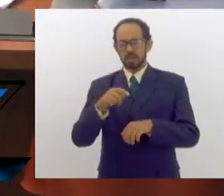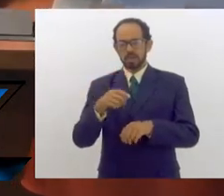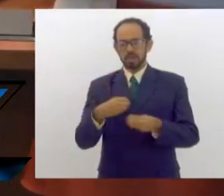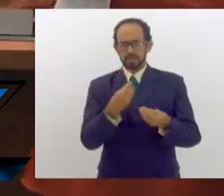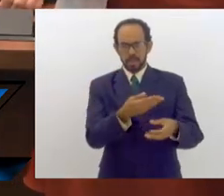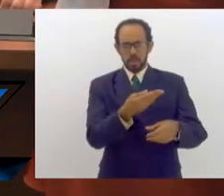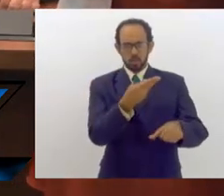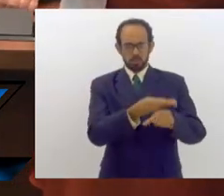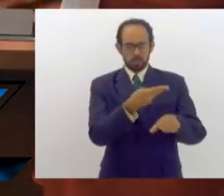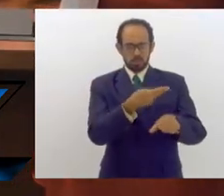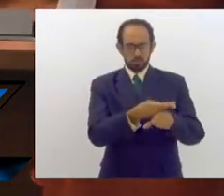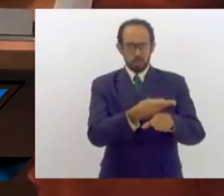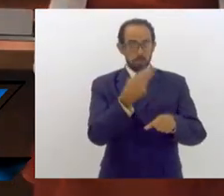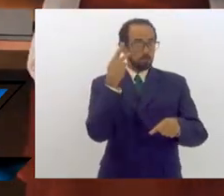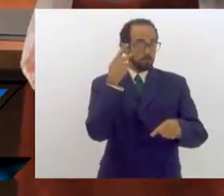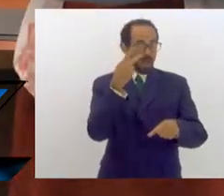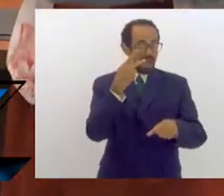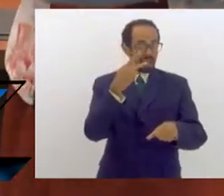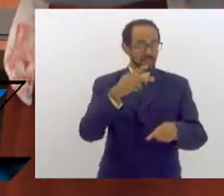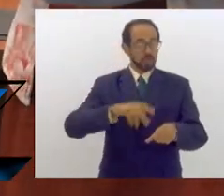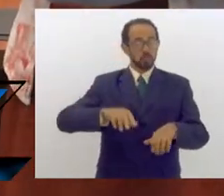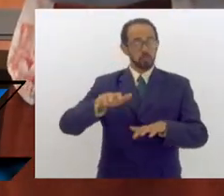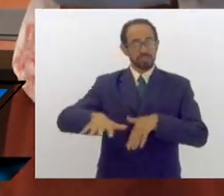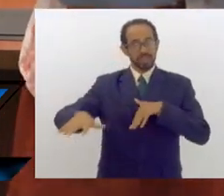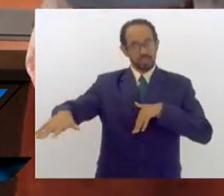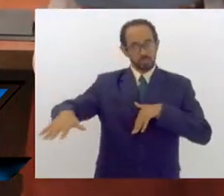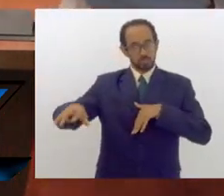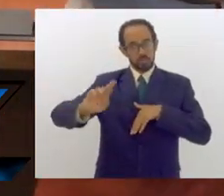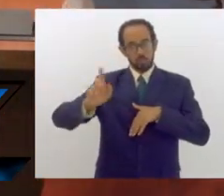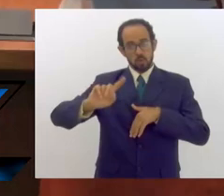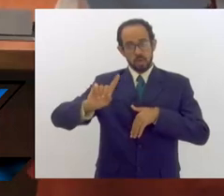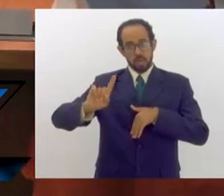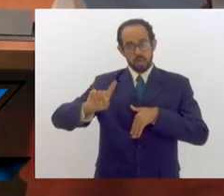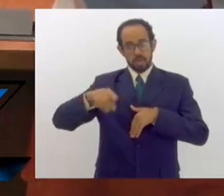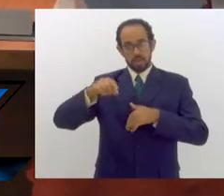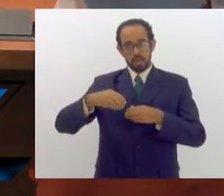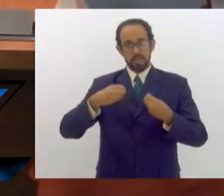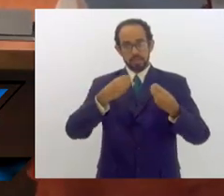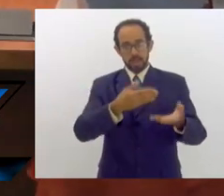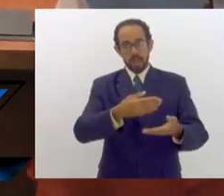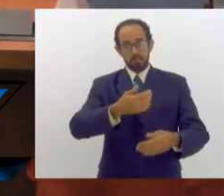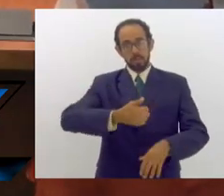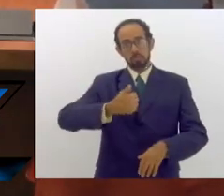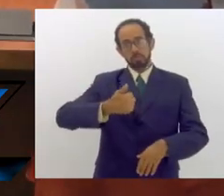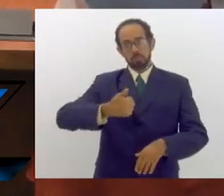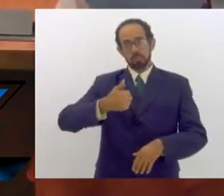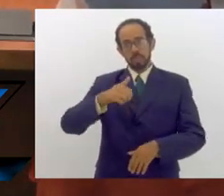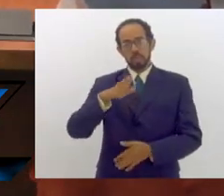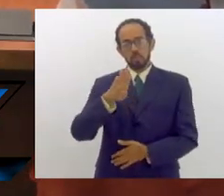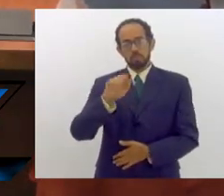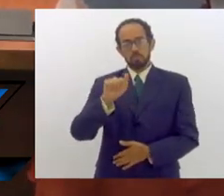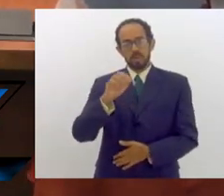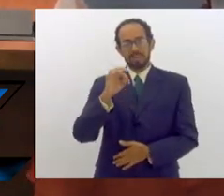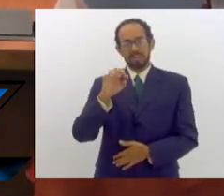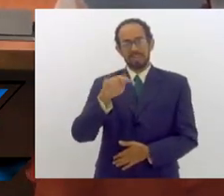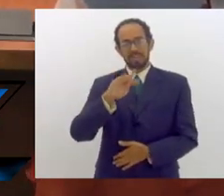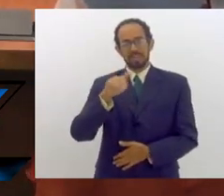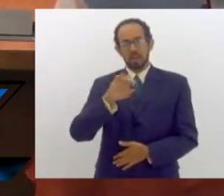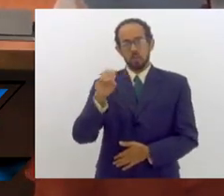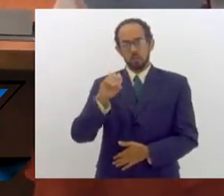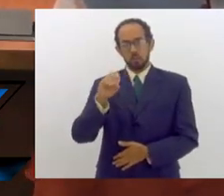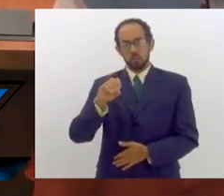prêmio ao exército as nossas forças armadas ele dá ao primeiro batalhão de polícia do exército onde funcionou